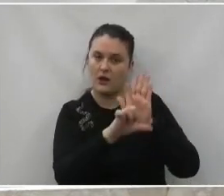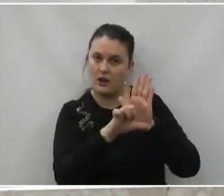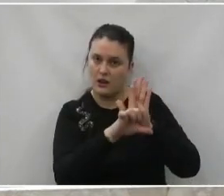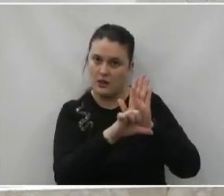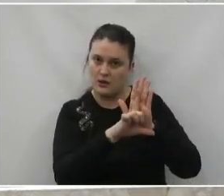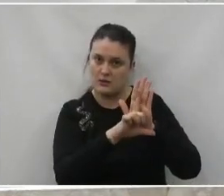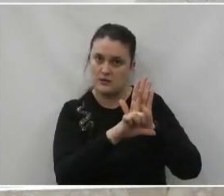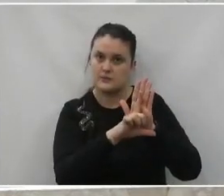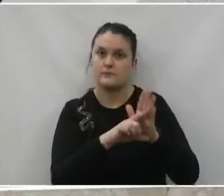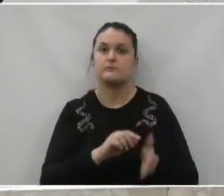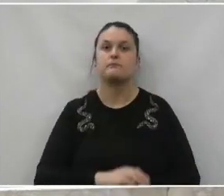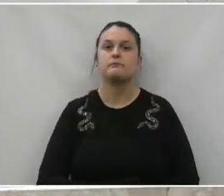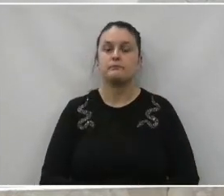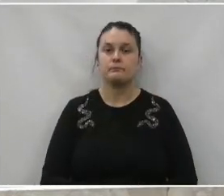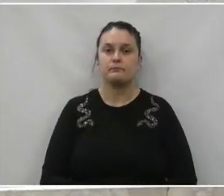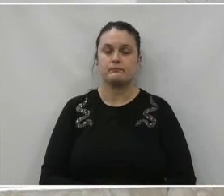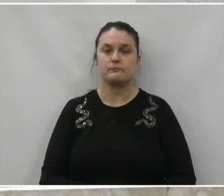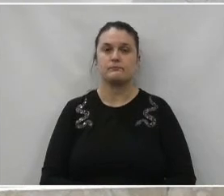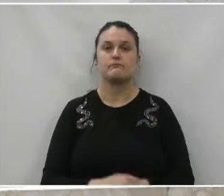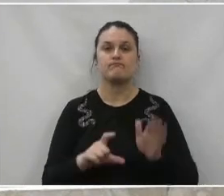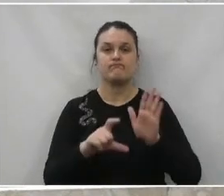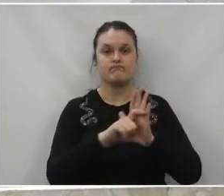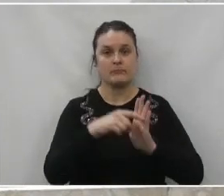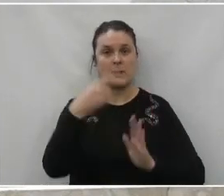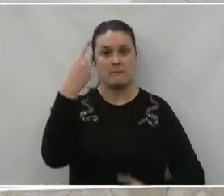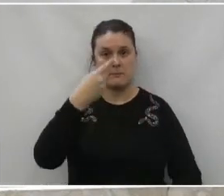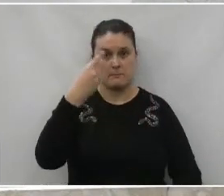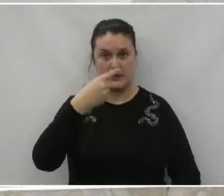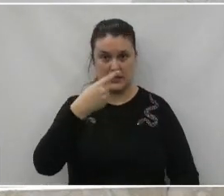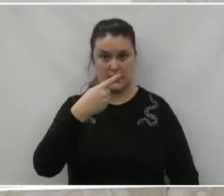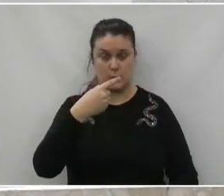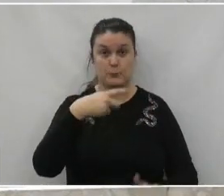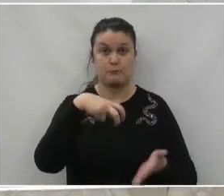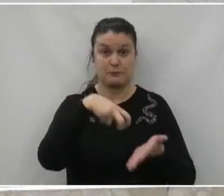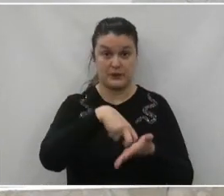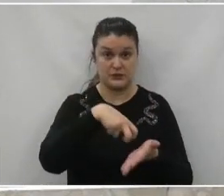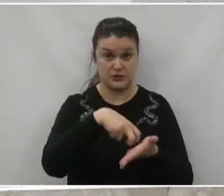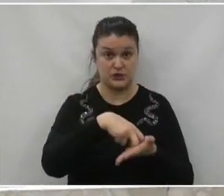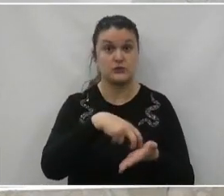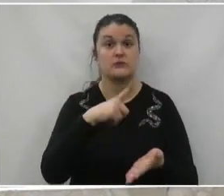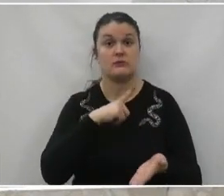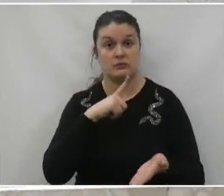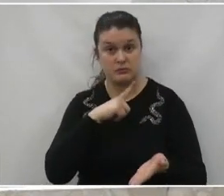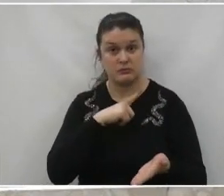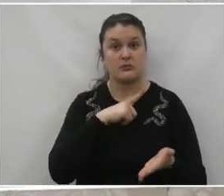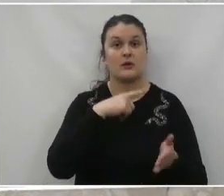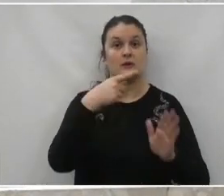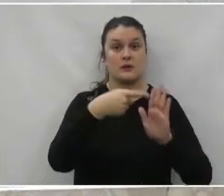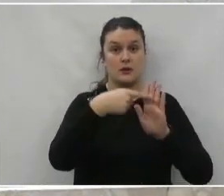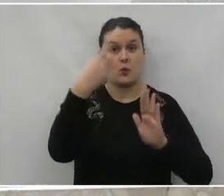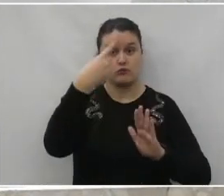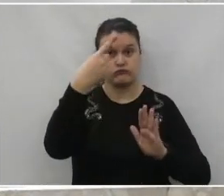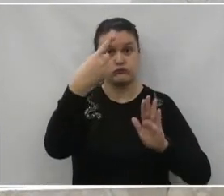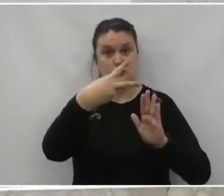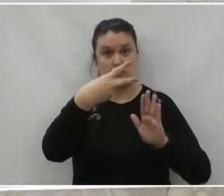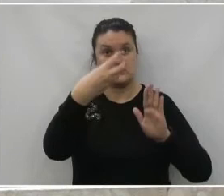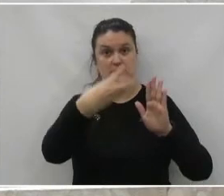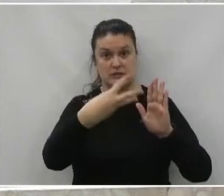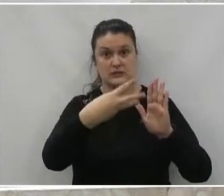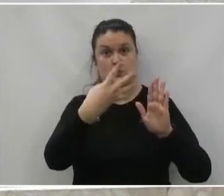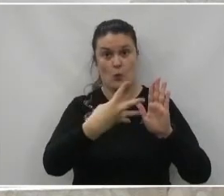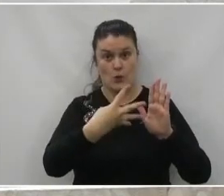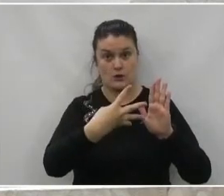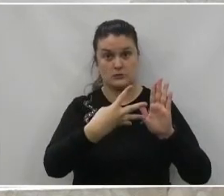legislações correlatadas. Parágrafo 1º. As penalidades previstas nos incisos 1, 2, 3